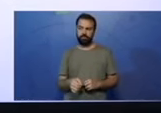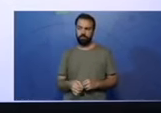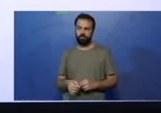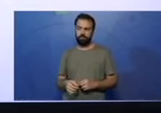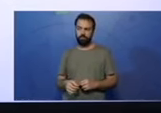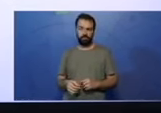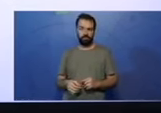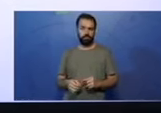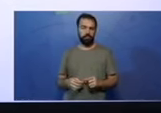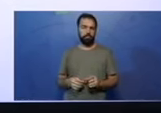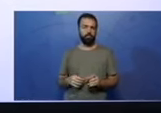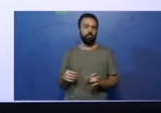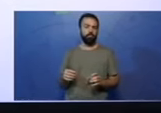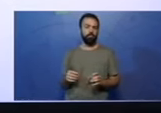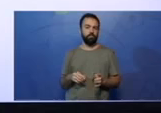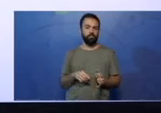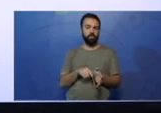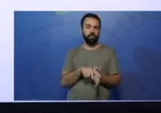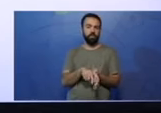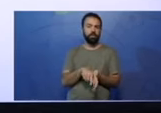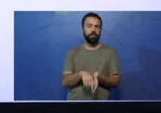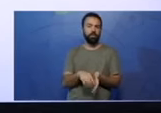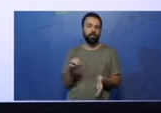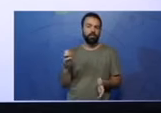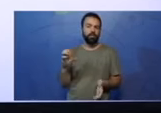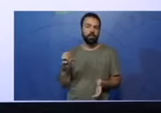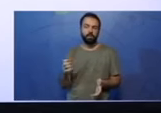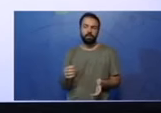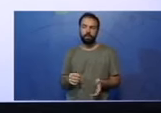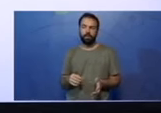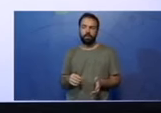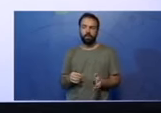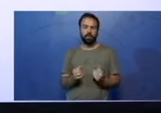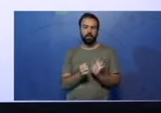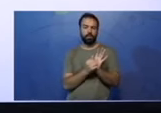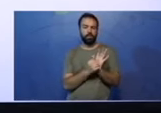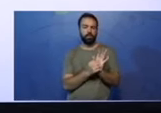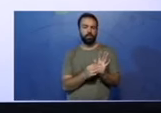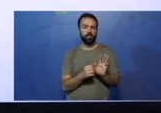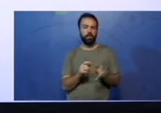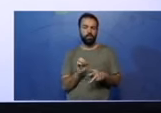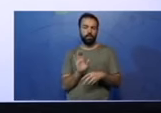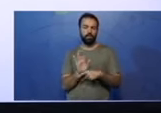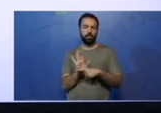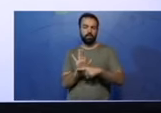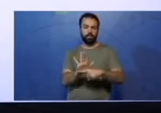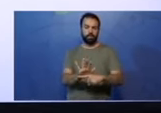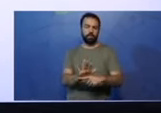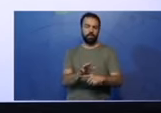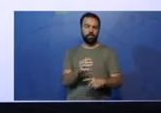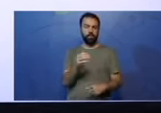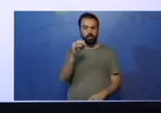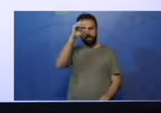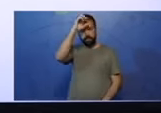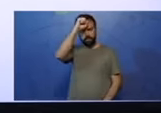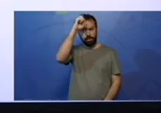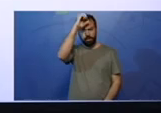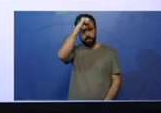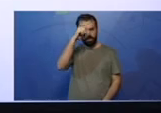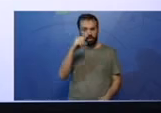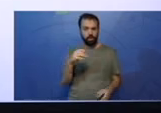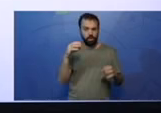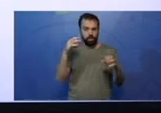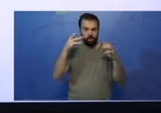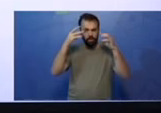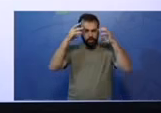Os métodos científicos, eles são utilizados para facilitar a compreensão de algo